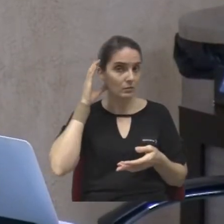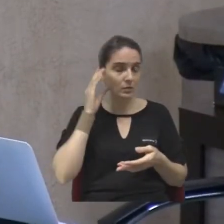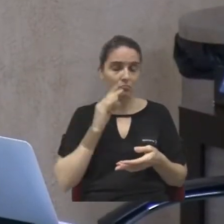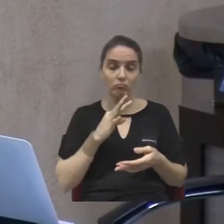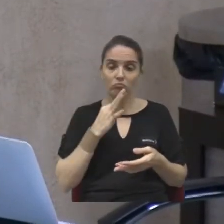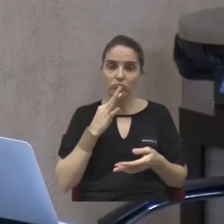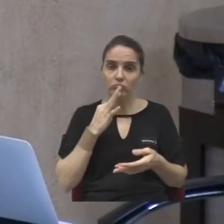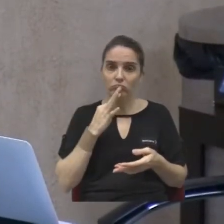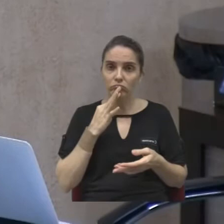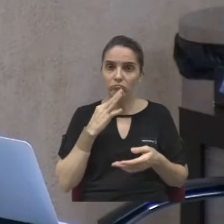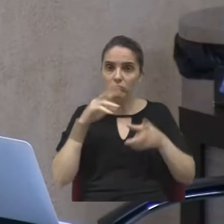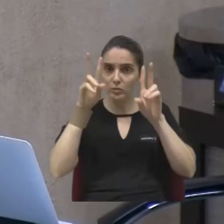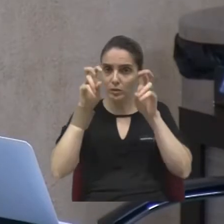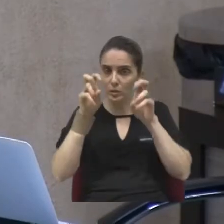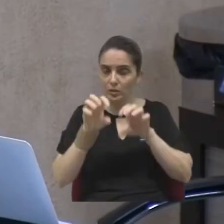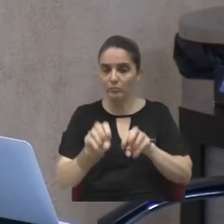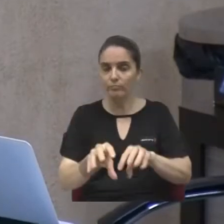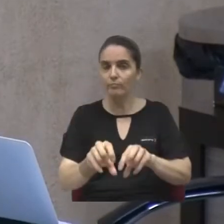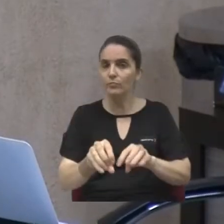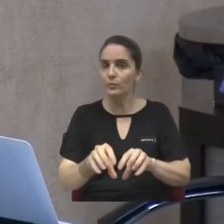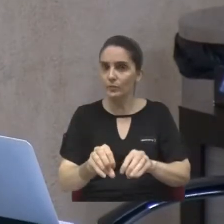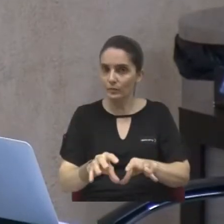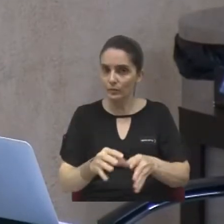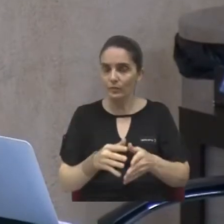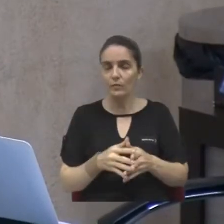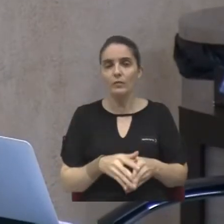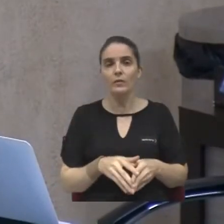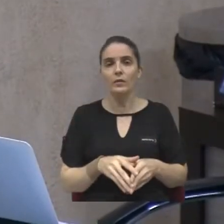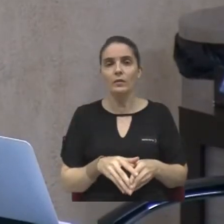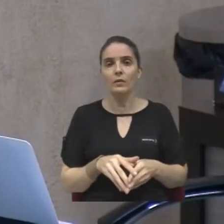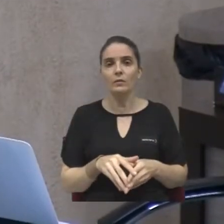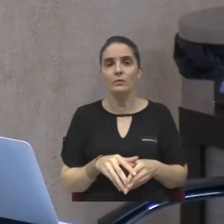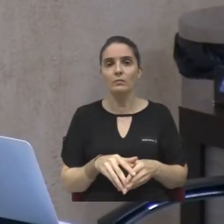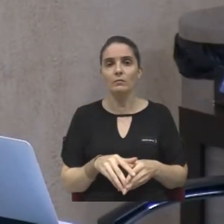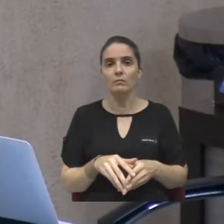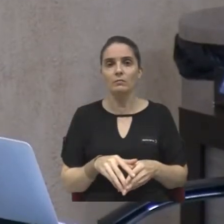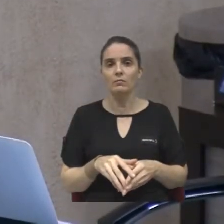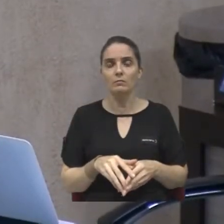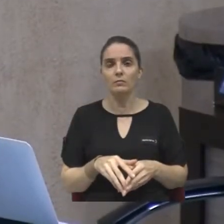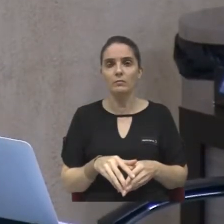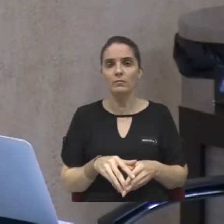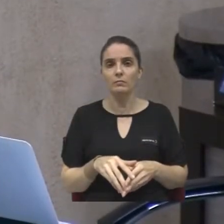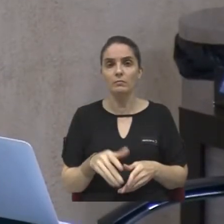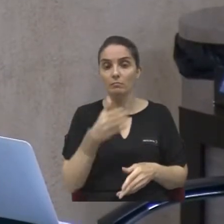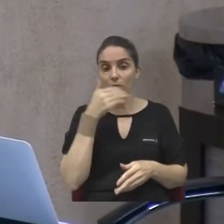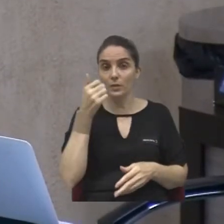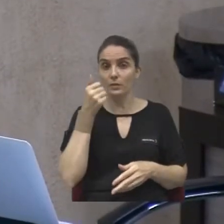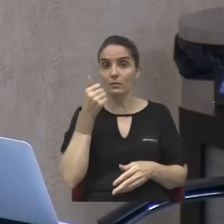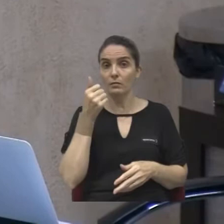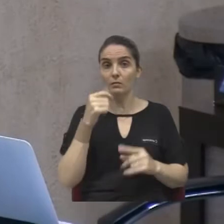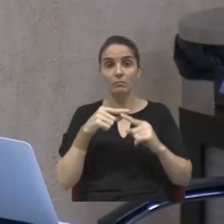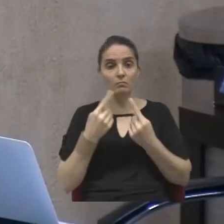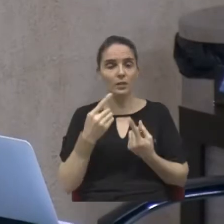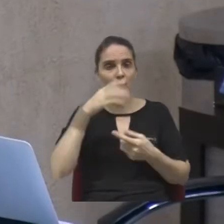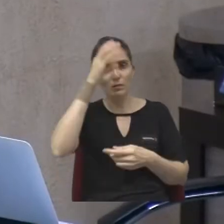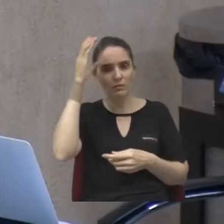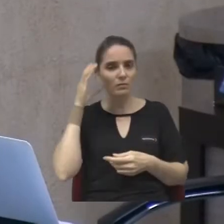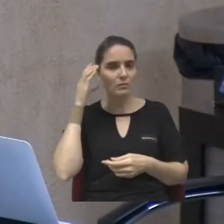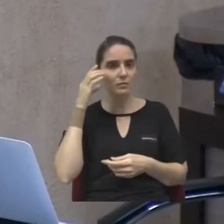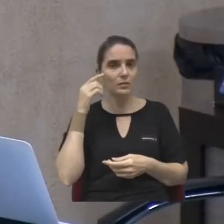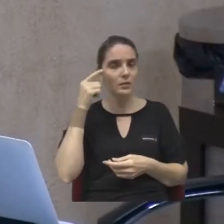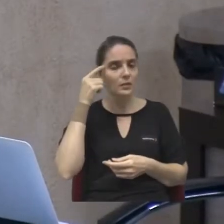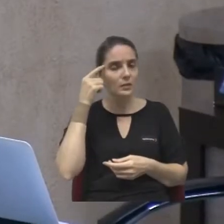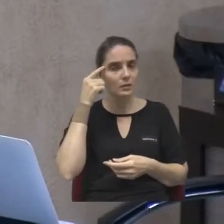de educação com relação às demais, mas a impressão que eu tenho hoje, não sei se pelo conhecimento